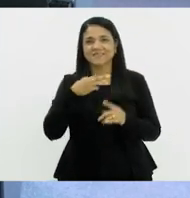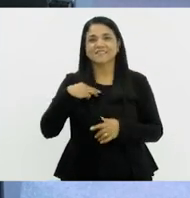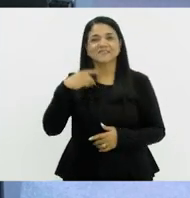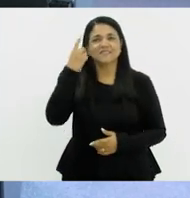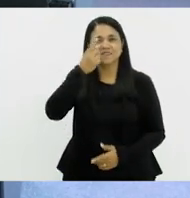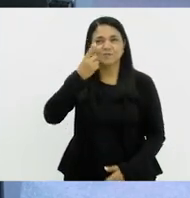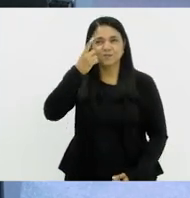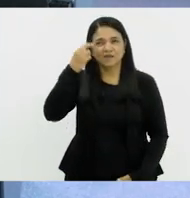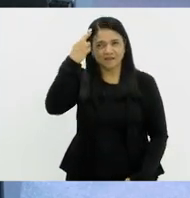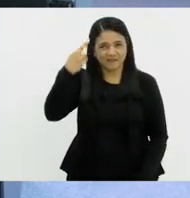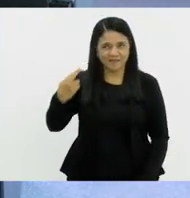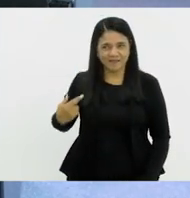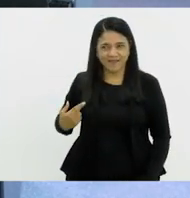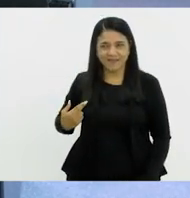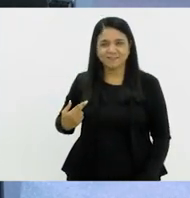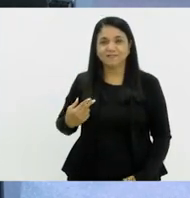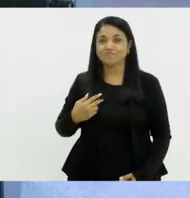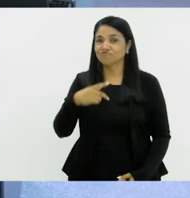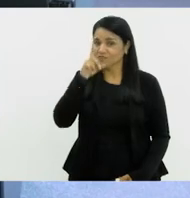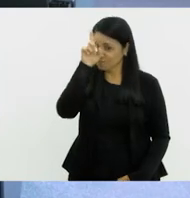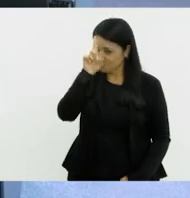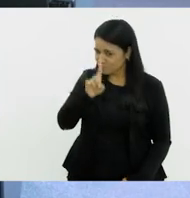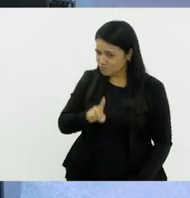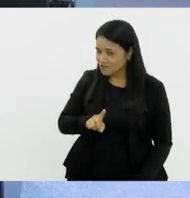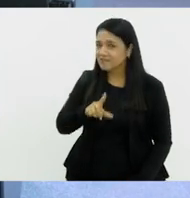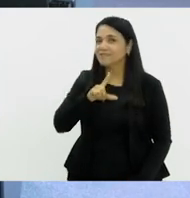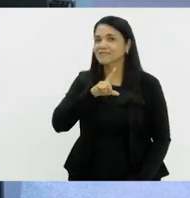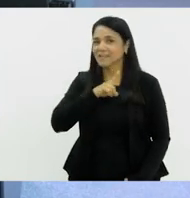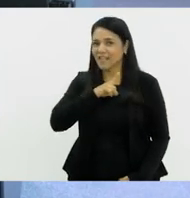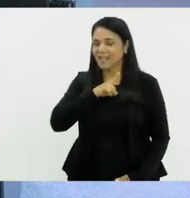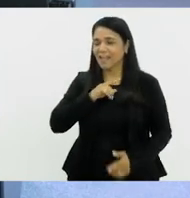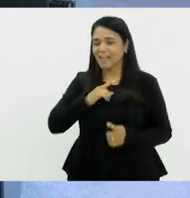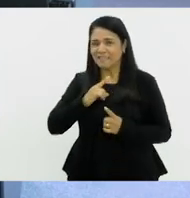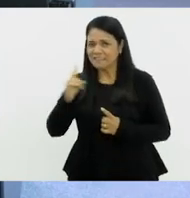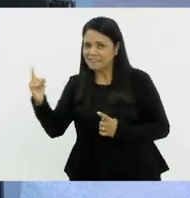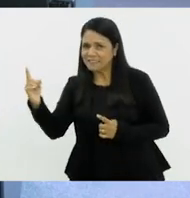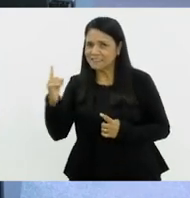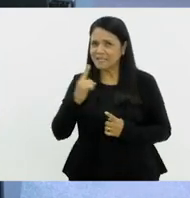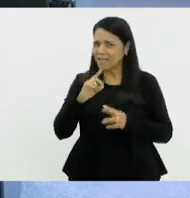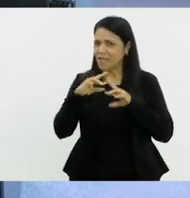Renata. Que grávida tem direito a sair e entrar em qualquer hora na reunião. Isso aí.